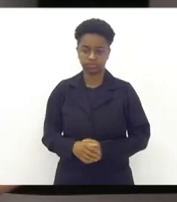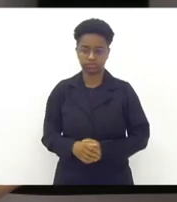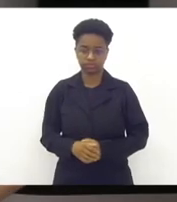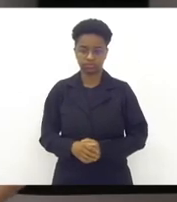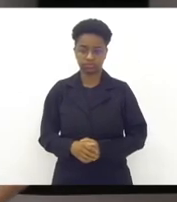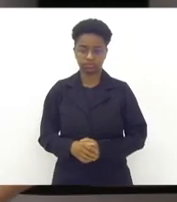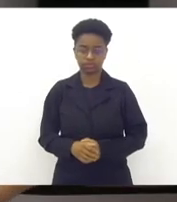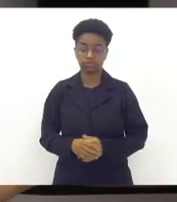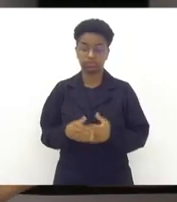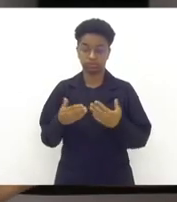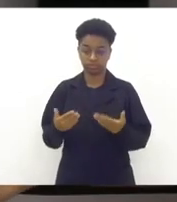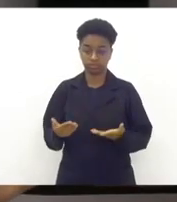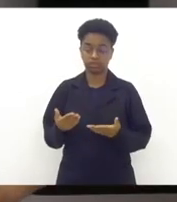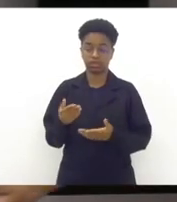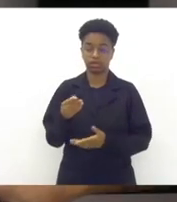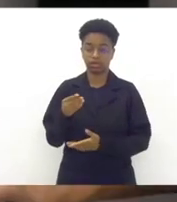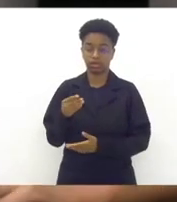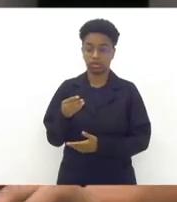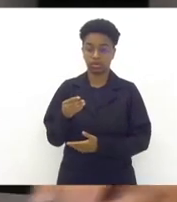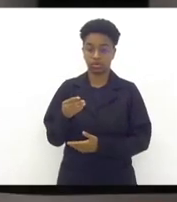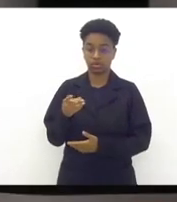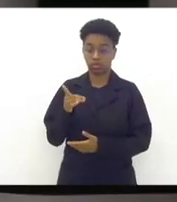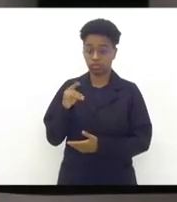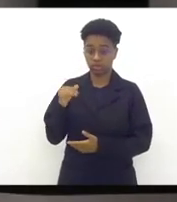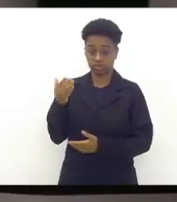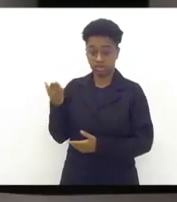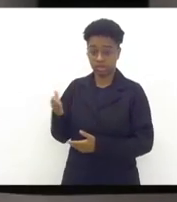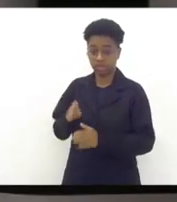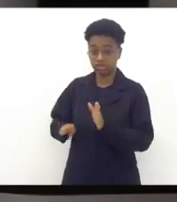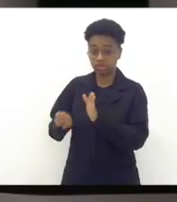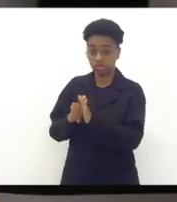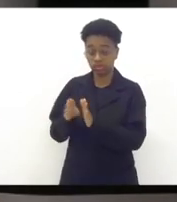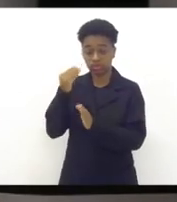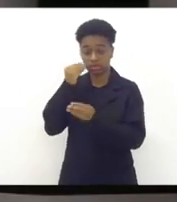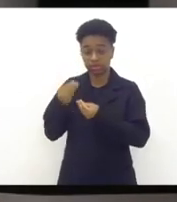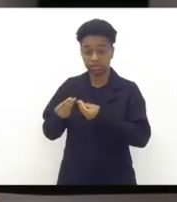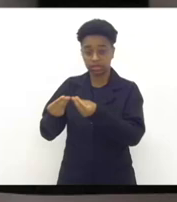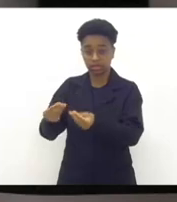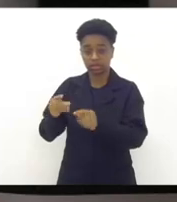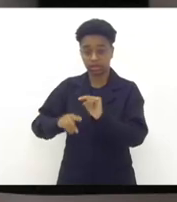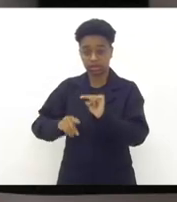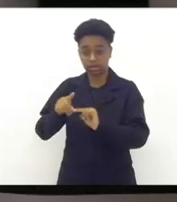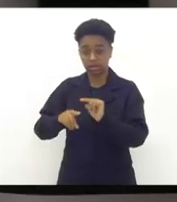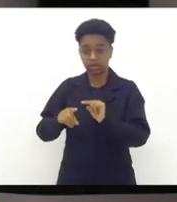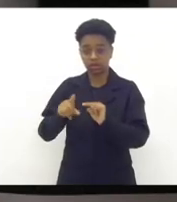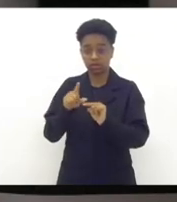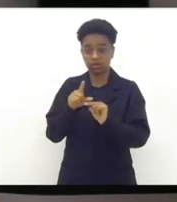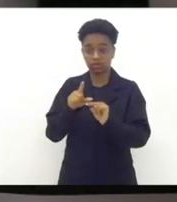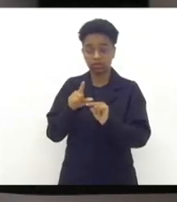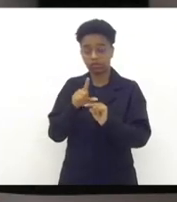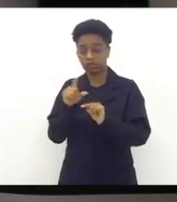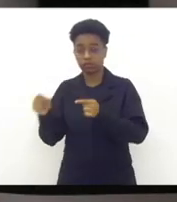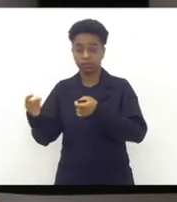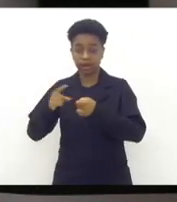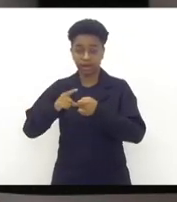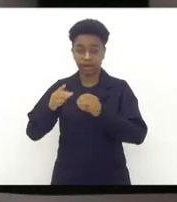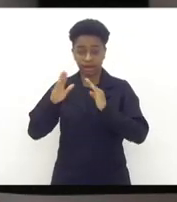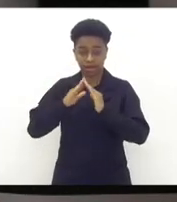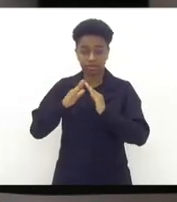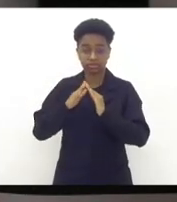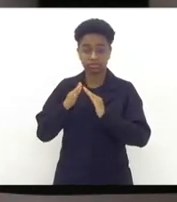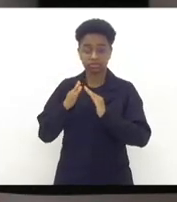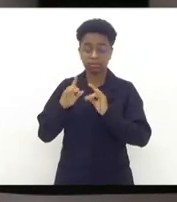E nesse dia que a Bia chegou para levar meus pertences, ela saiu e foi para casa. E no dia seguinte voltou com a esperança de que ia me